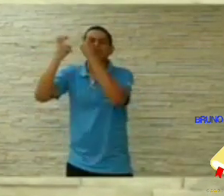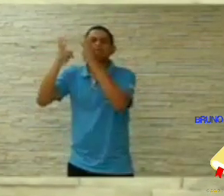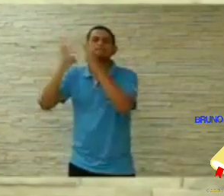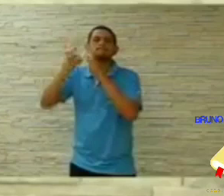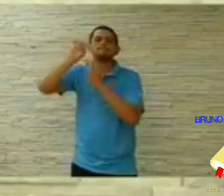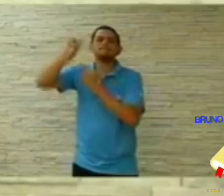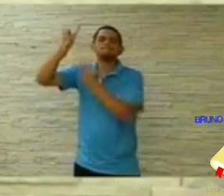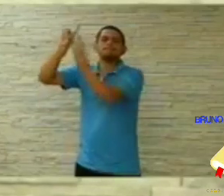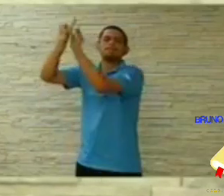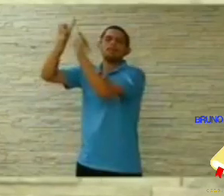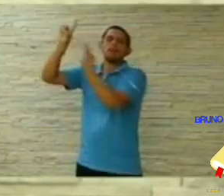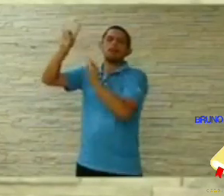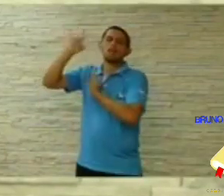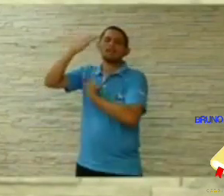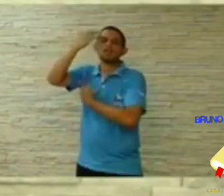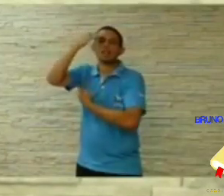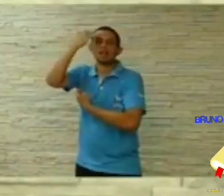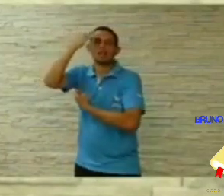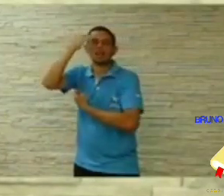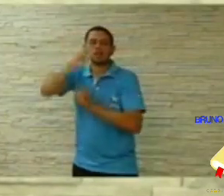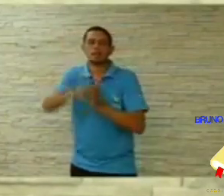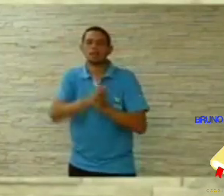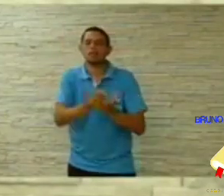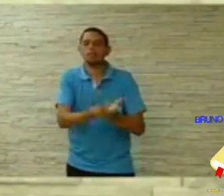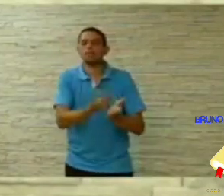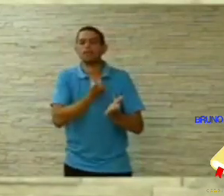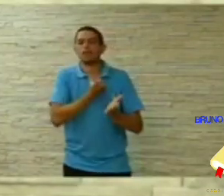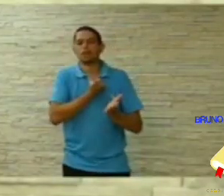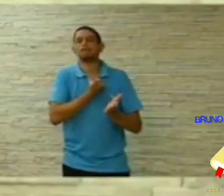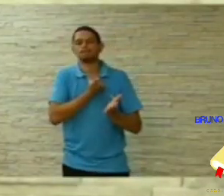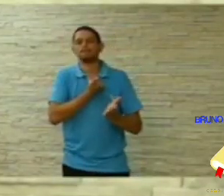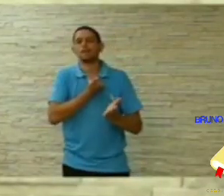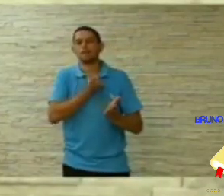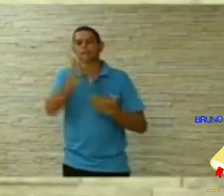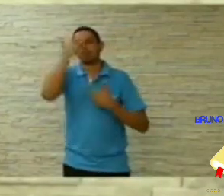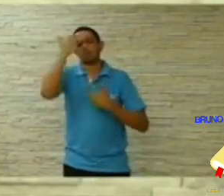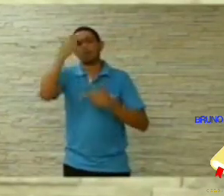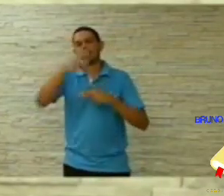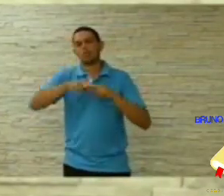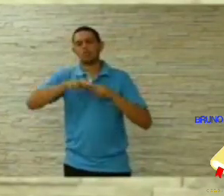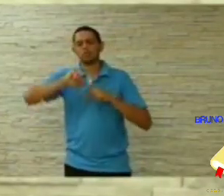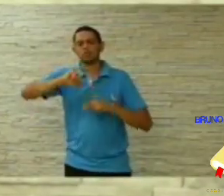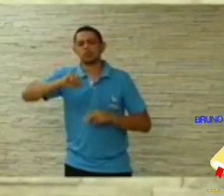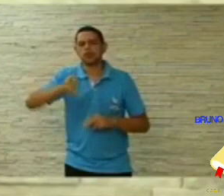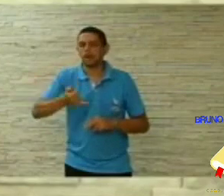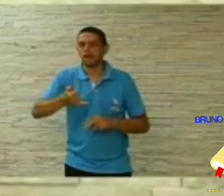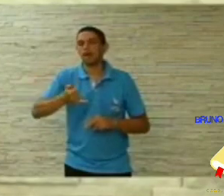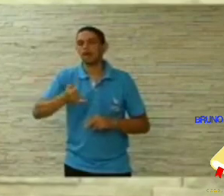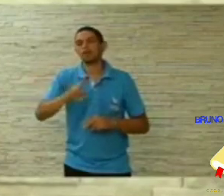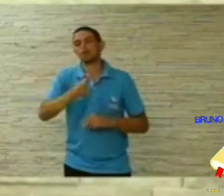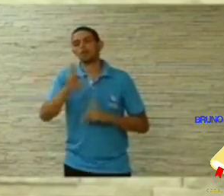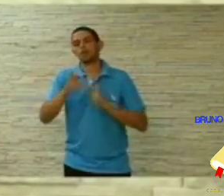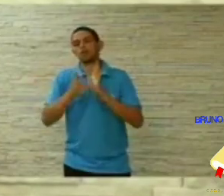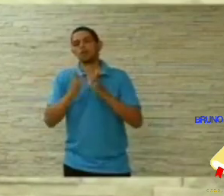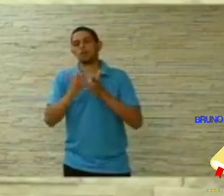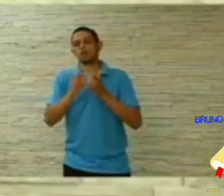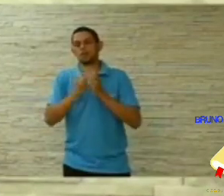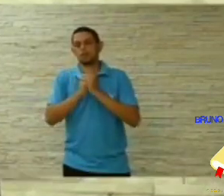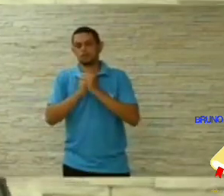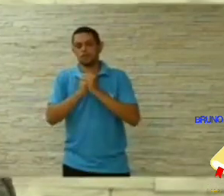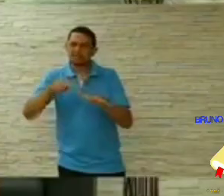a tua mensagem. Obrigado por esta grande oportunidade. Assim oramos, em nome de Jesus.